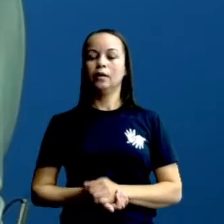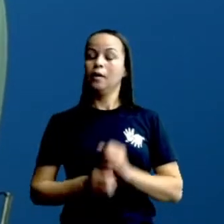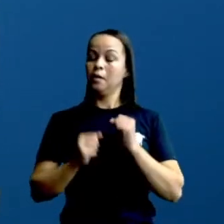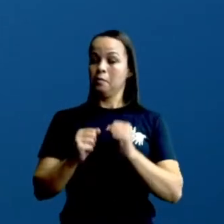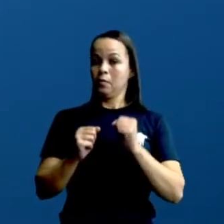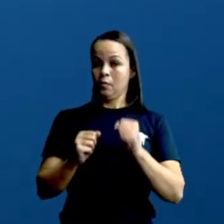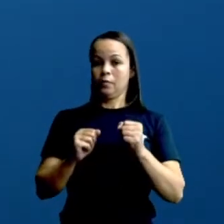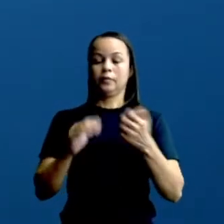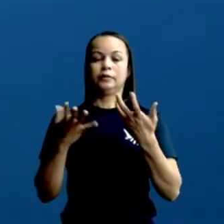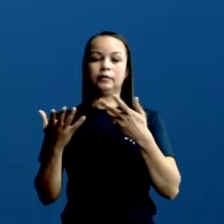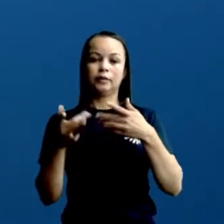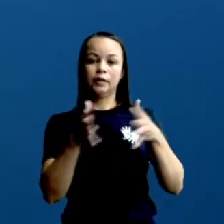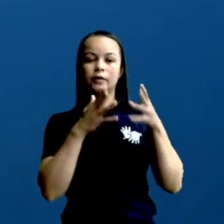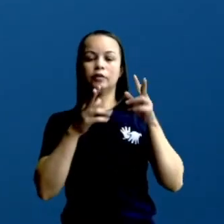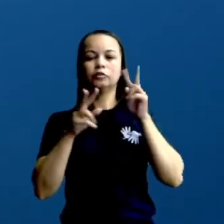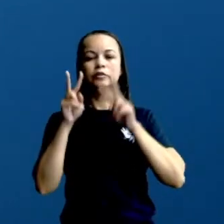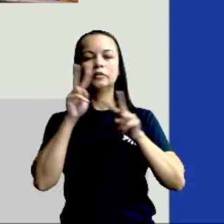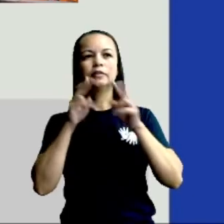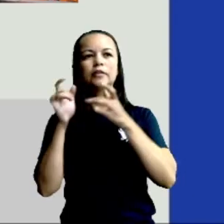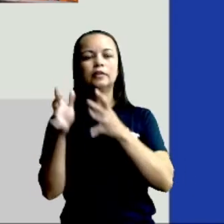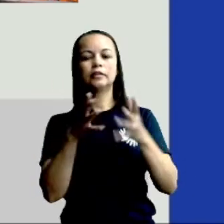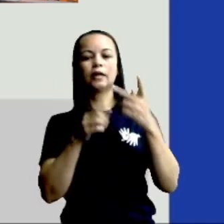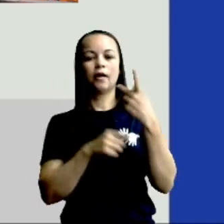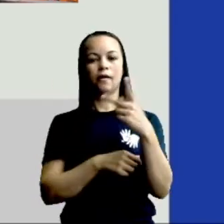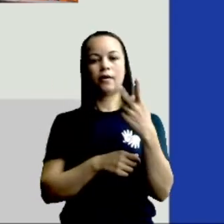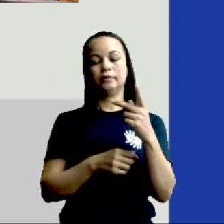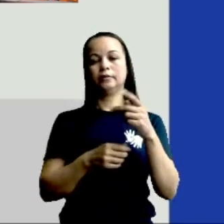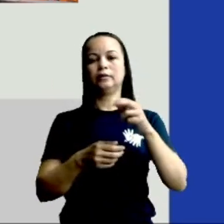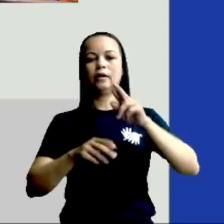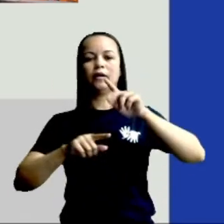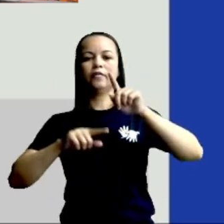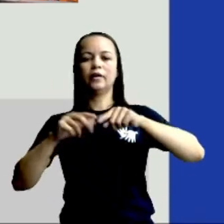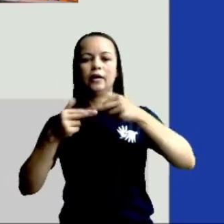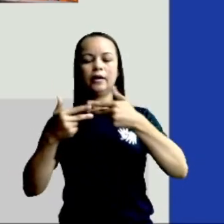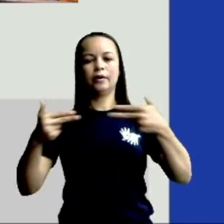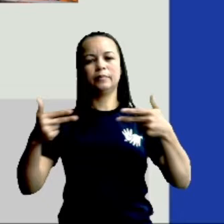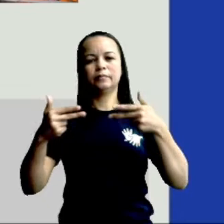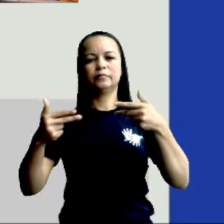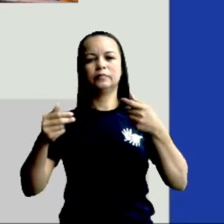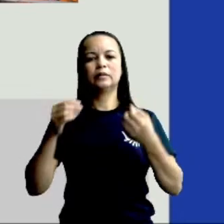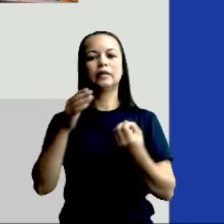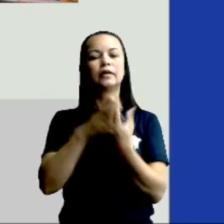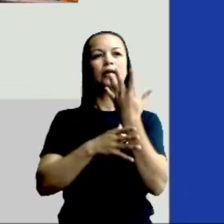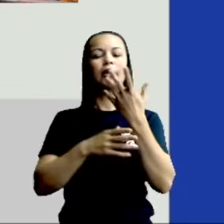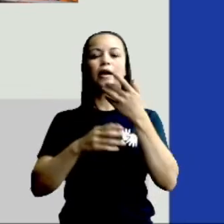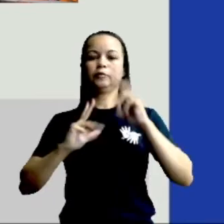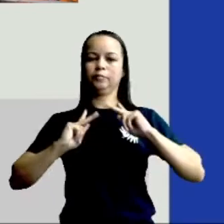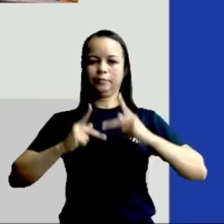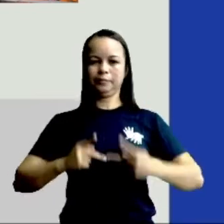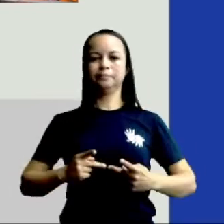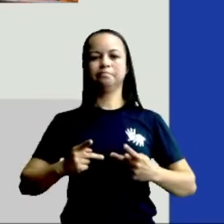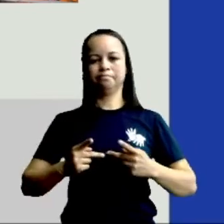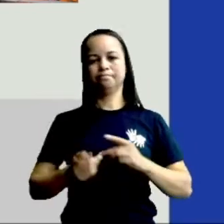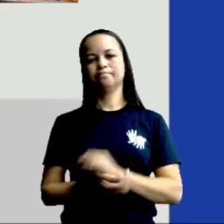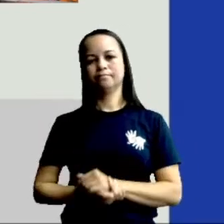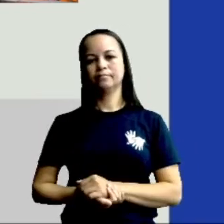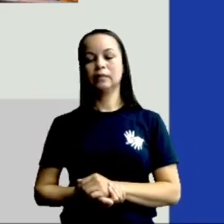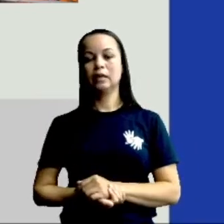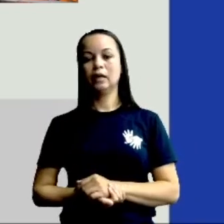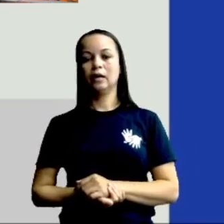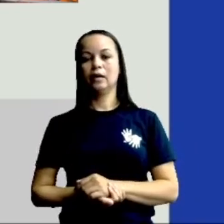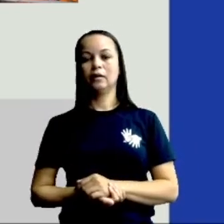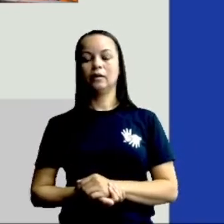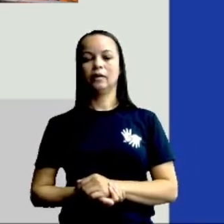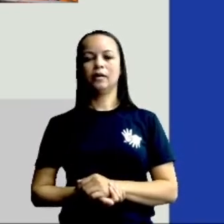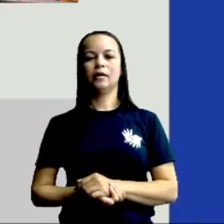pode ser descrita essa poluição como excesso de elementos visuais criados pela humanidade, na maioria